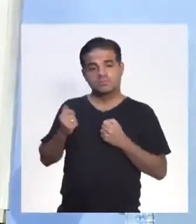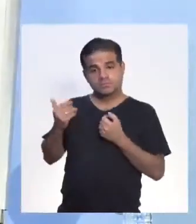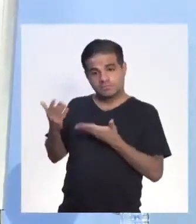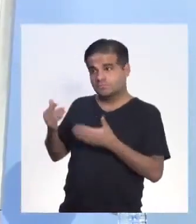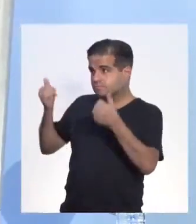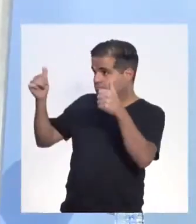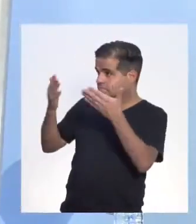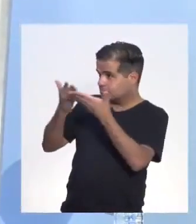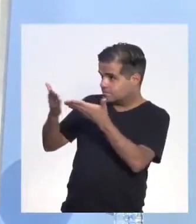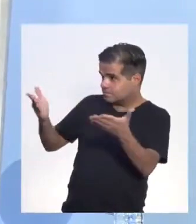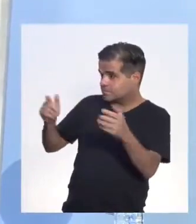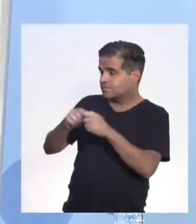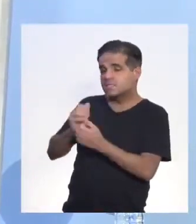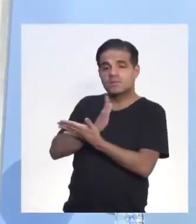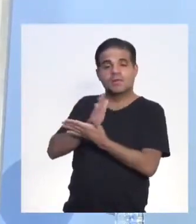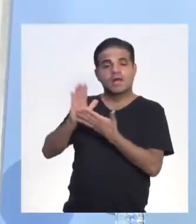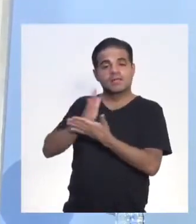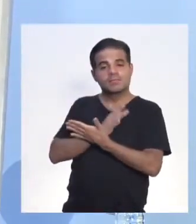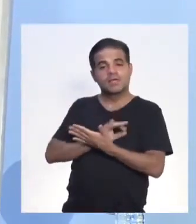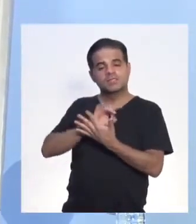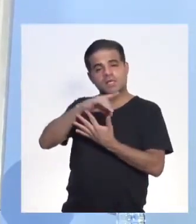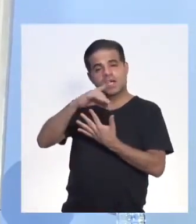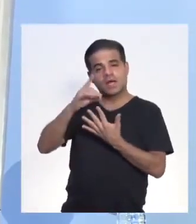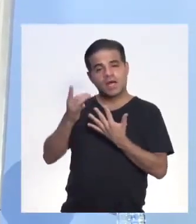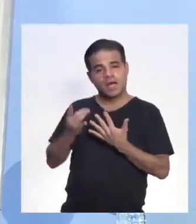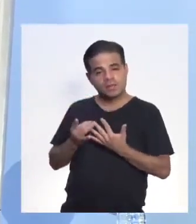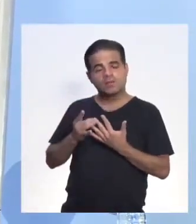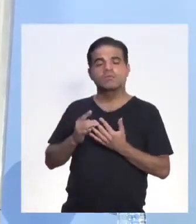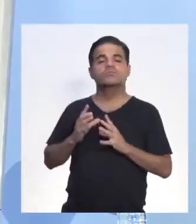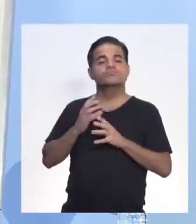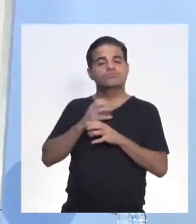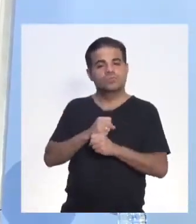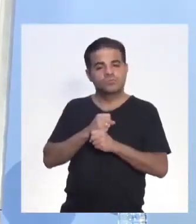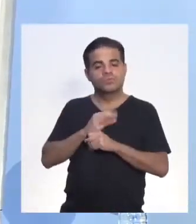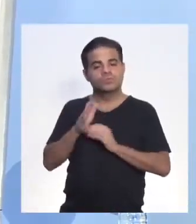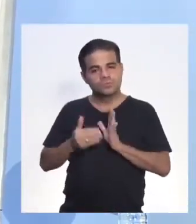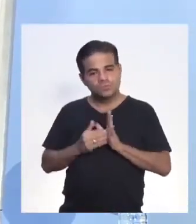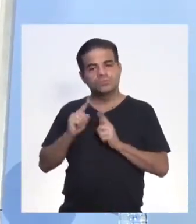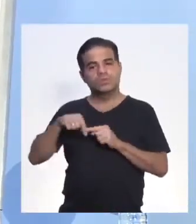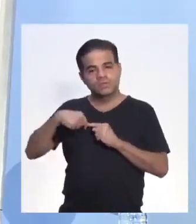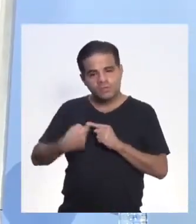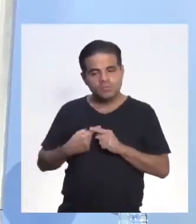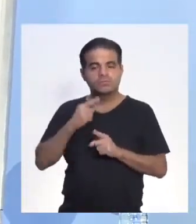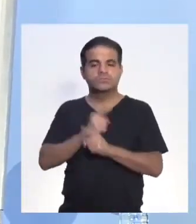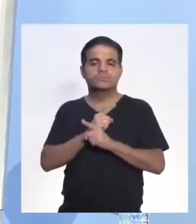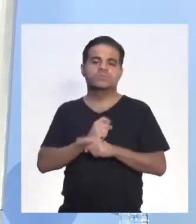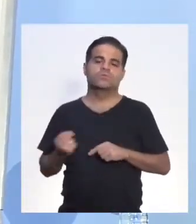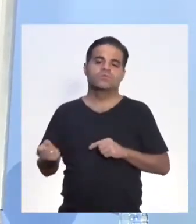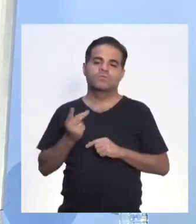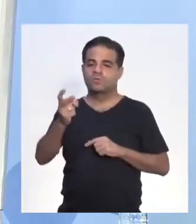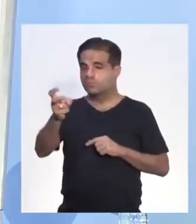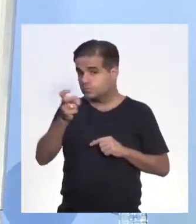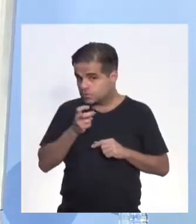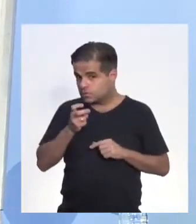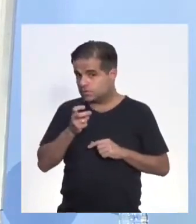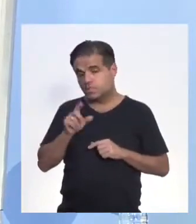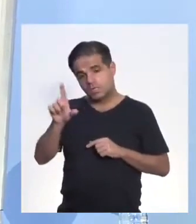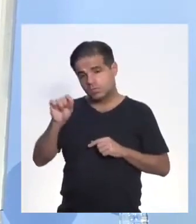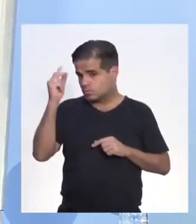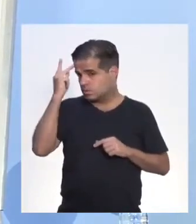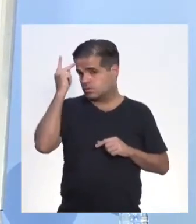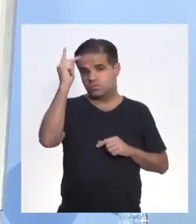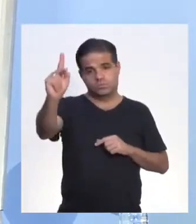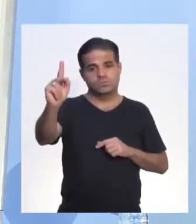Flip, que a gente fez separado cada um deles, somou tudo para depois descobrir o valor do x, tá bom? A escolha é